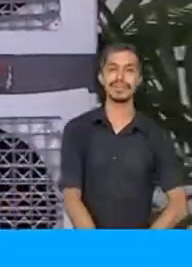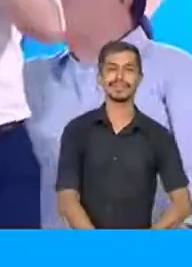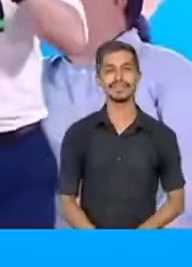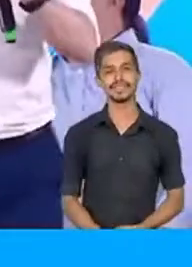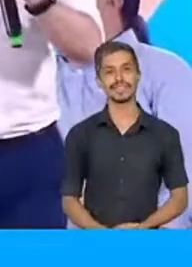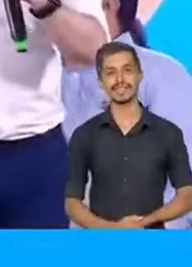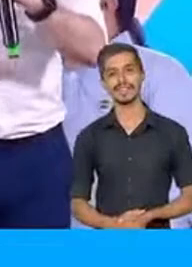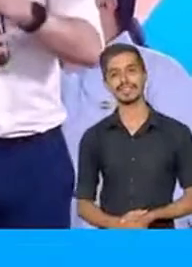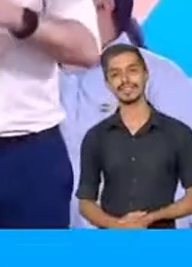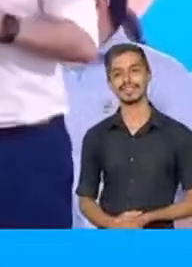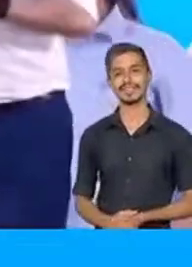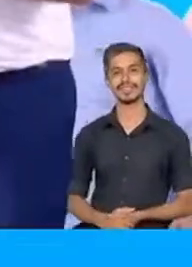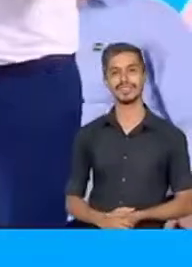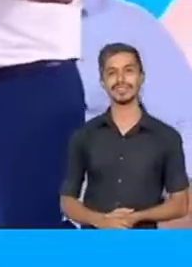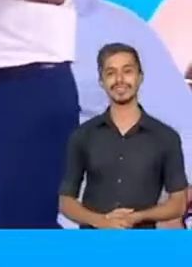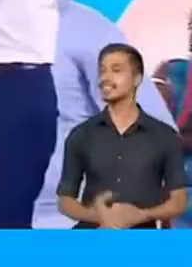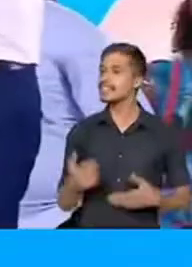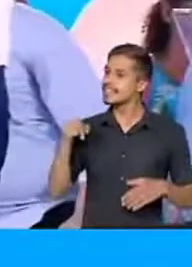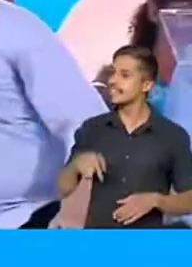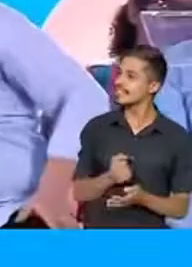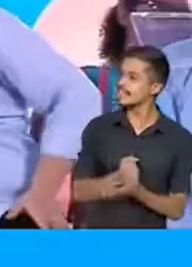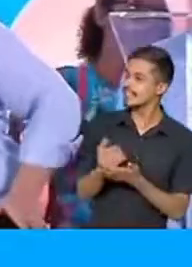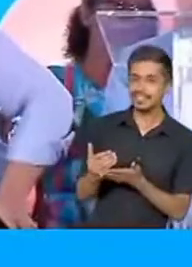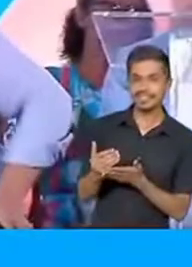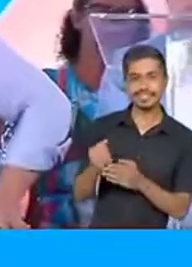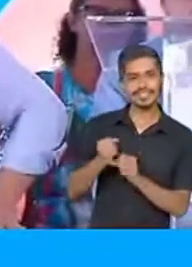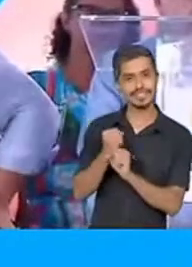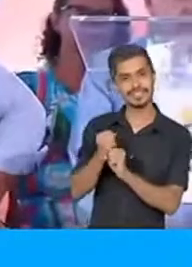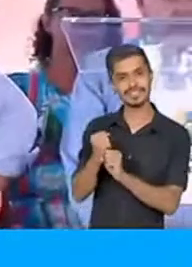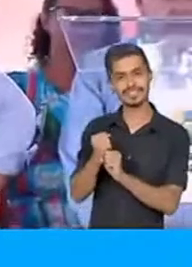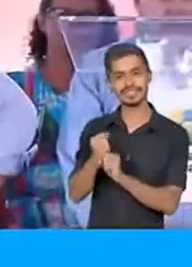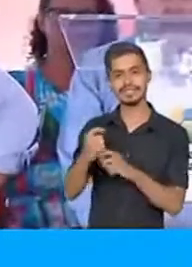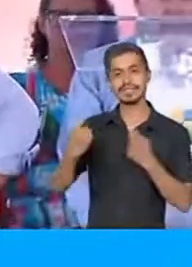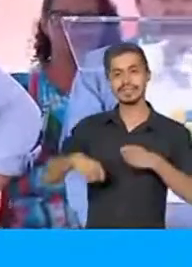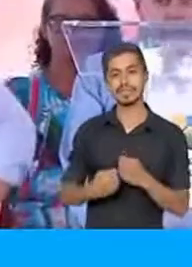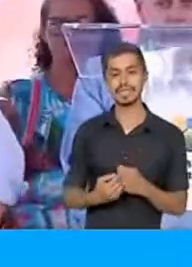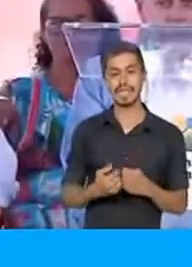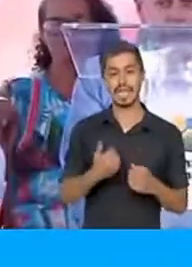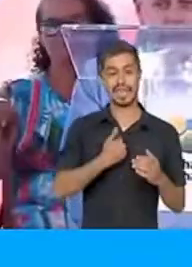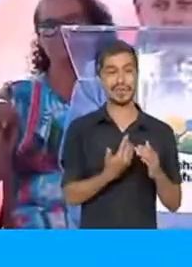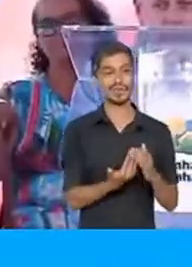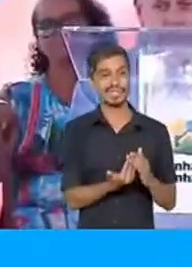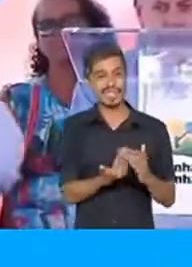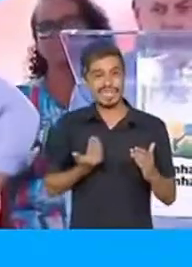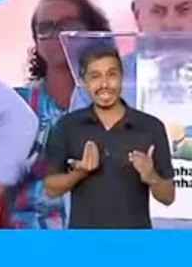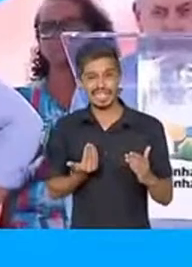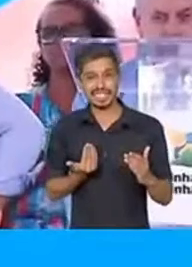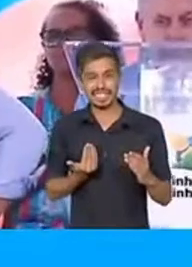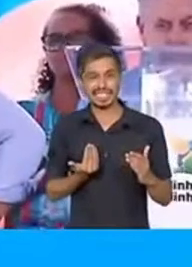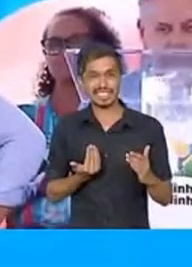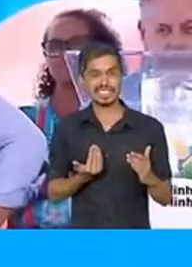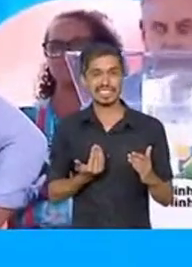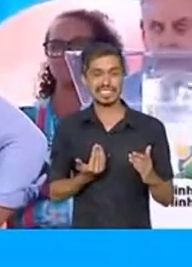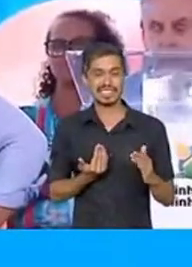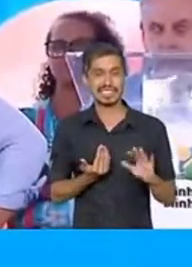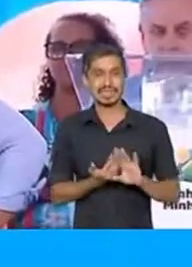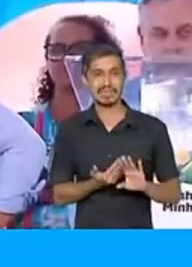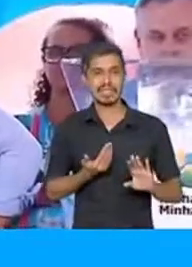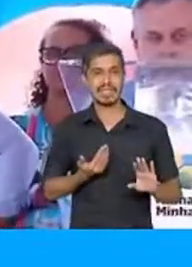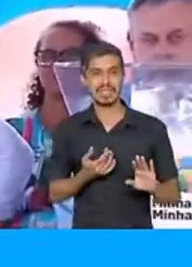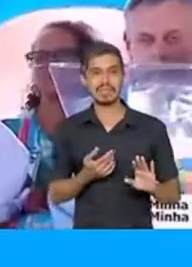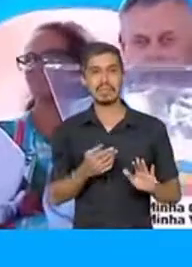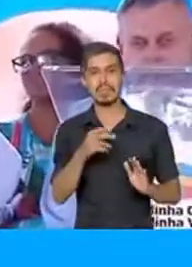e no início desse ano, foi necessário um desligamento partidário meu. Me